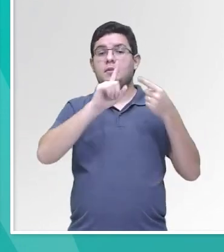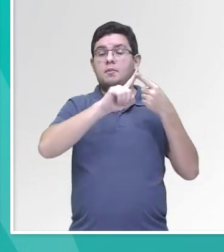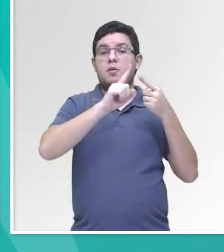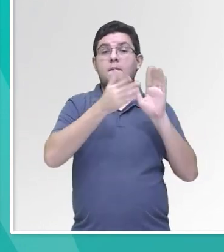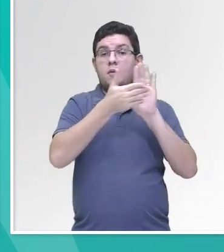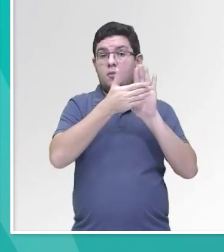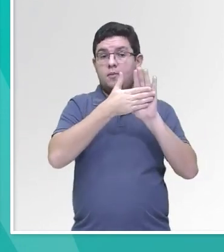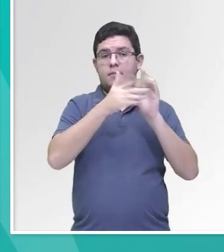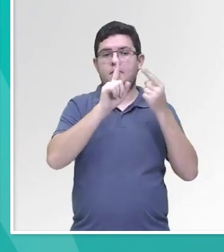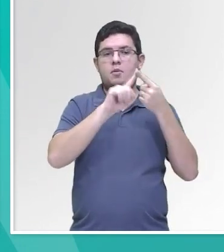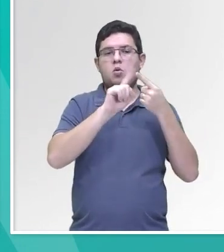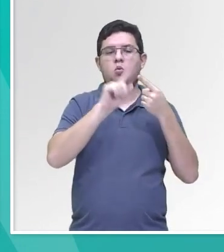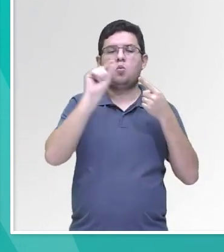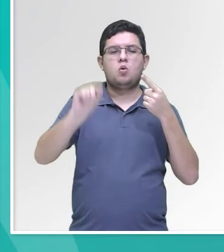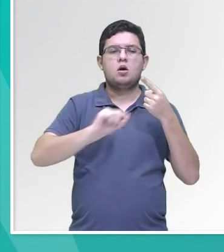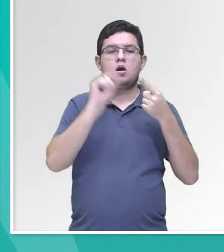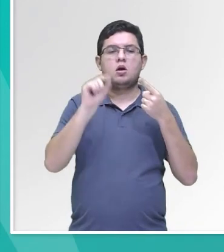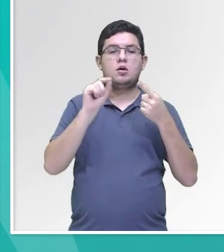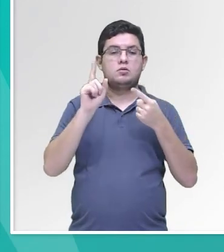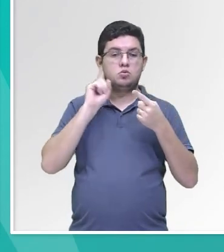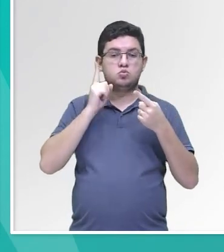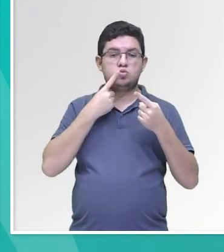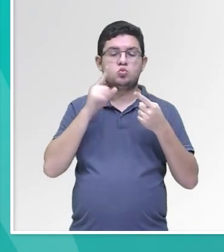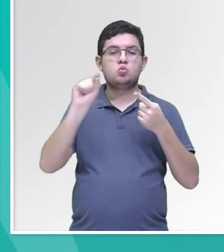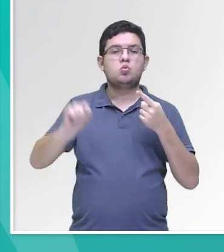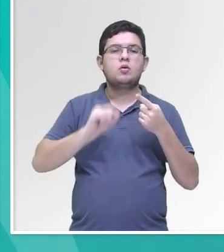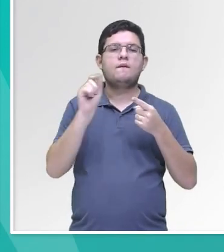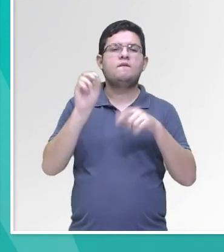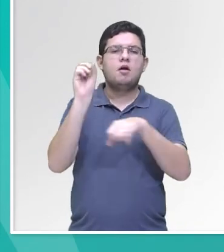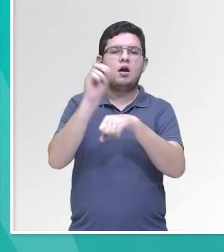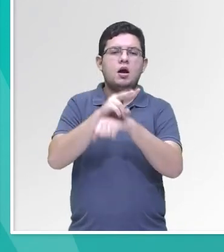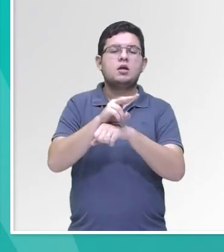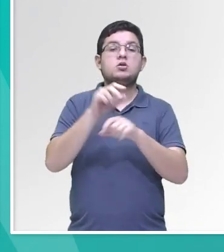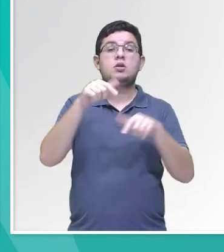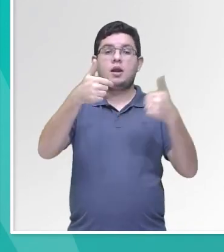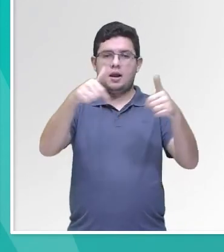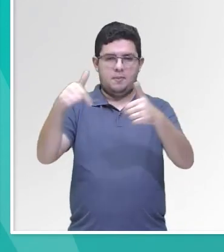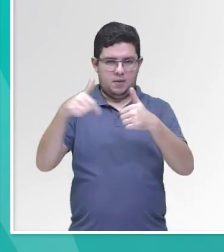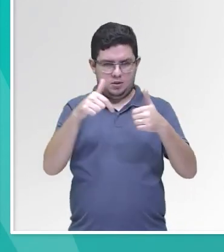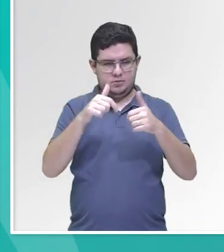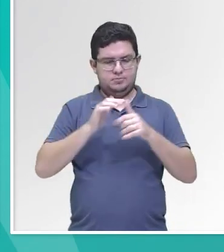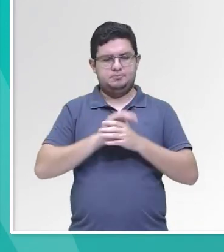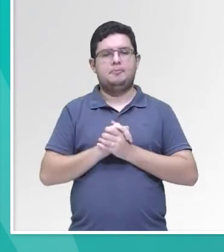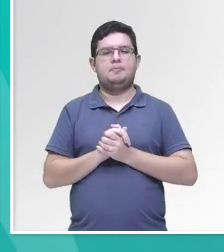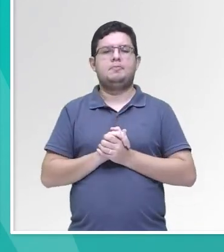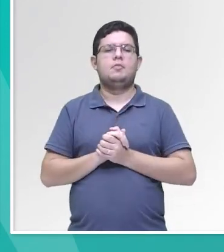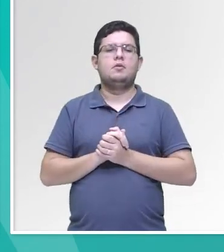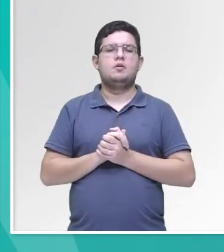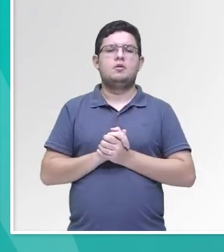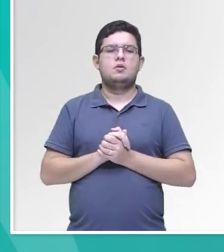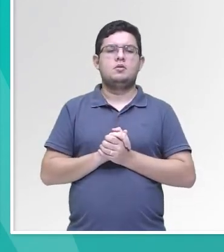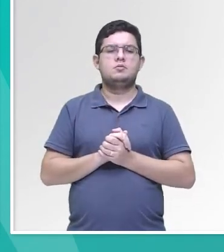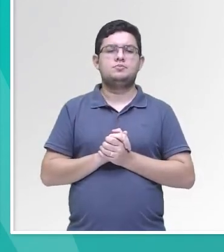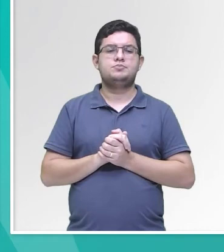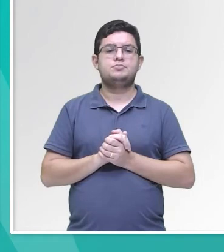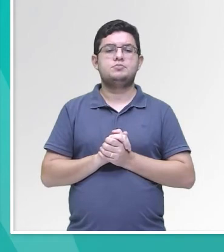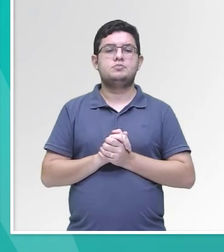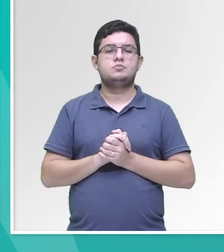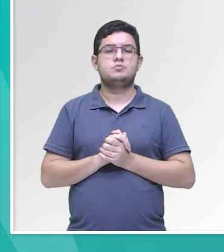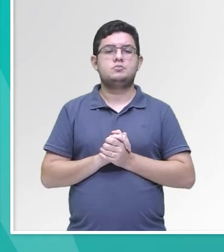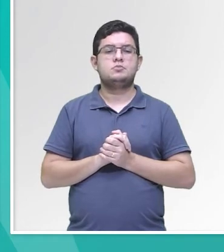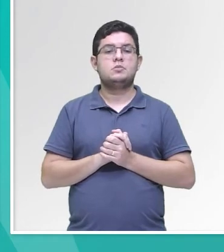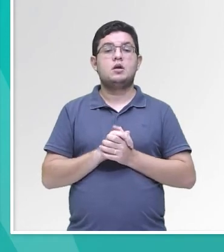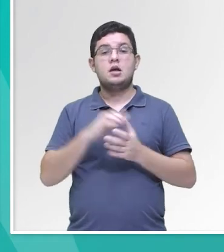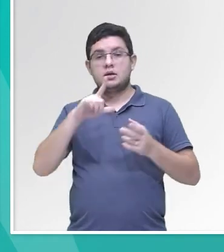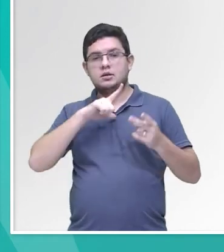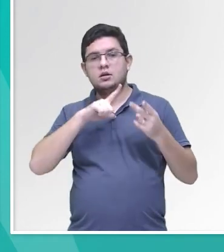foi proporcionar aos surdos chances de se inserir no mercado de trabalho. E essa proposta está